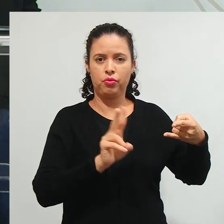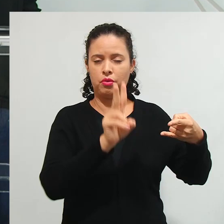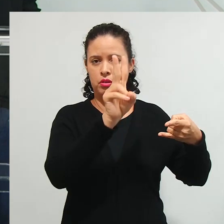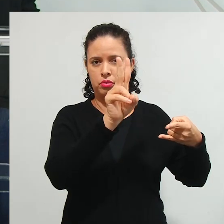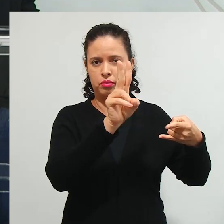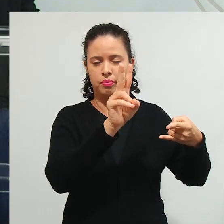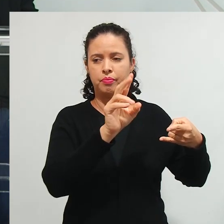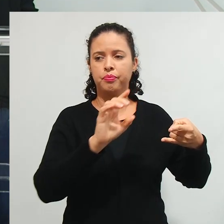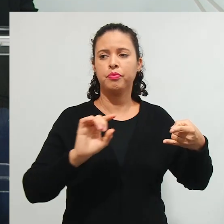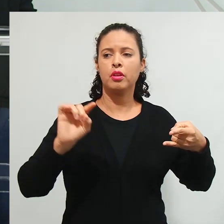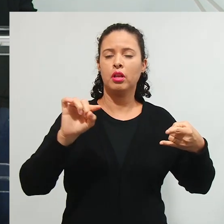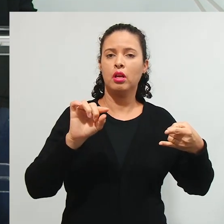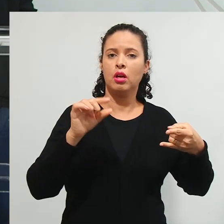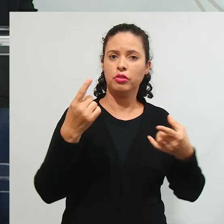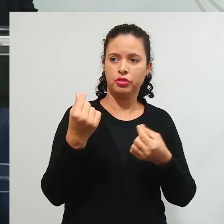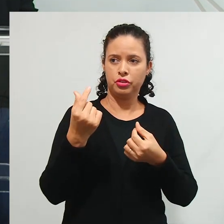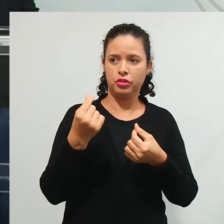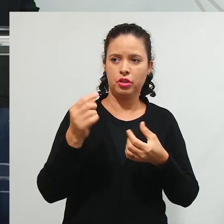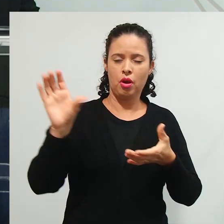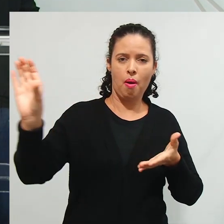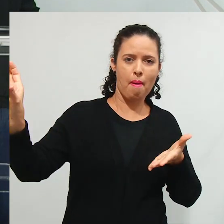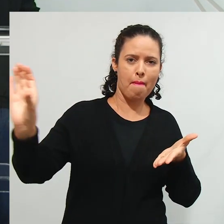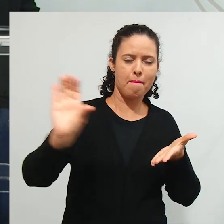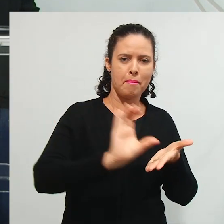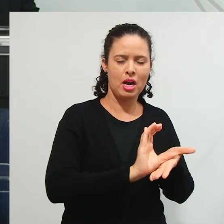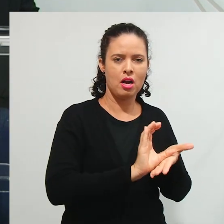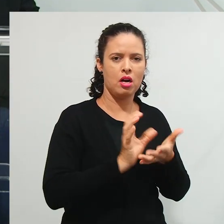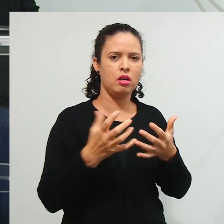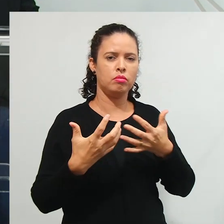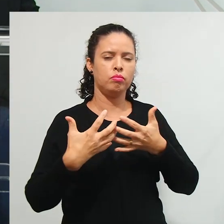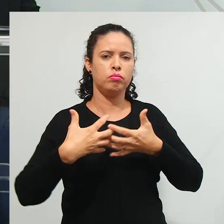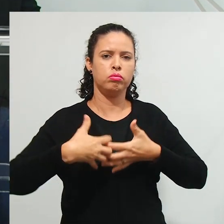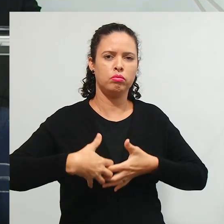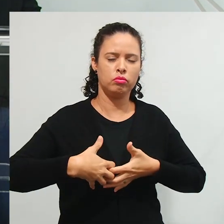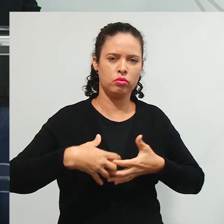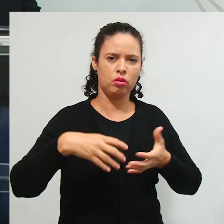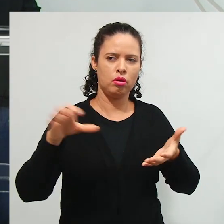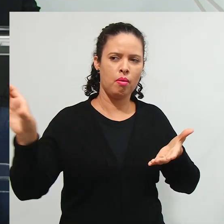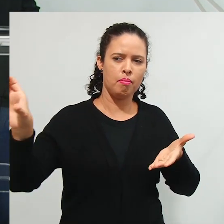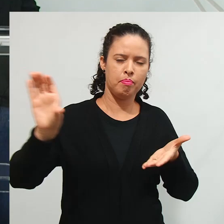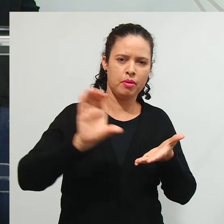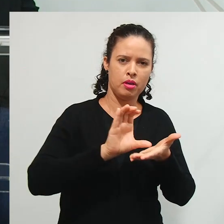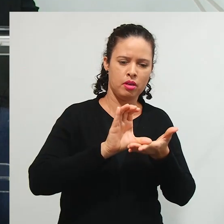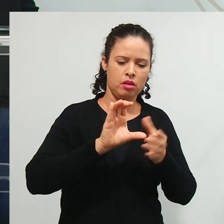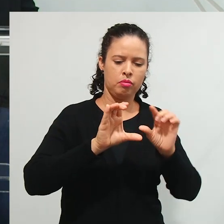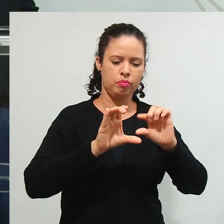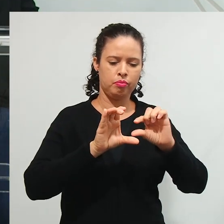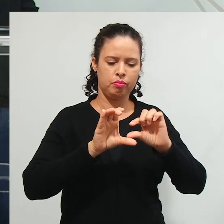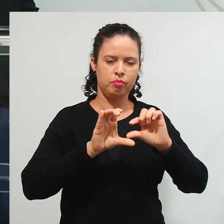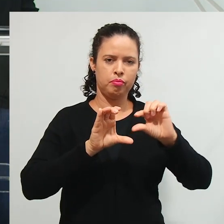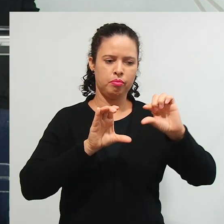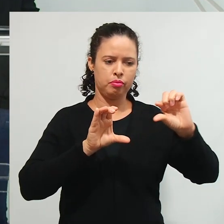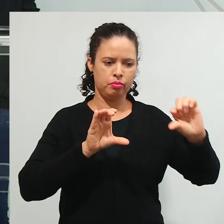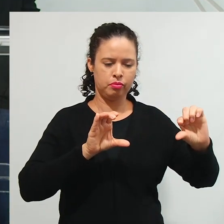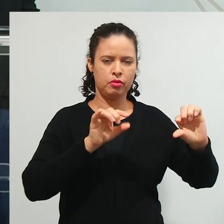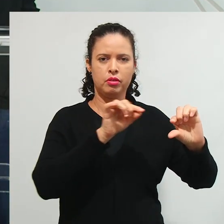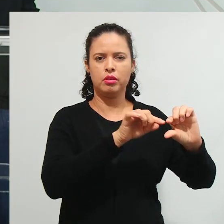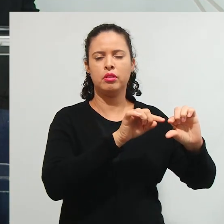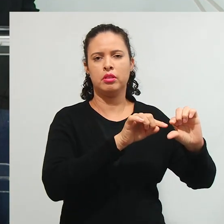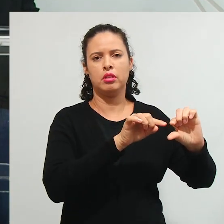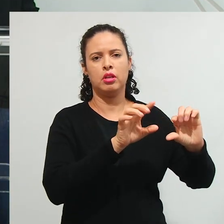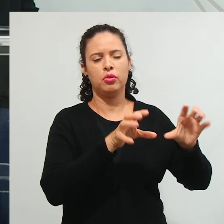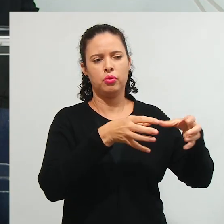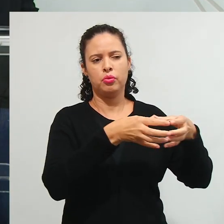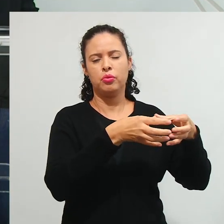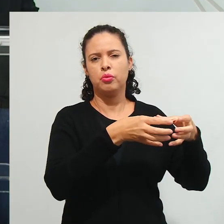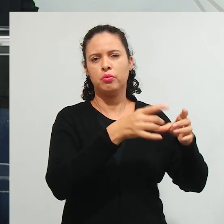Vai pegar daquele recurso que foi descentralizado lá da despesa corrente do grupo